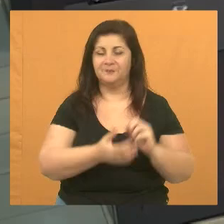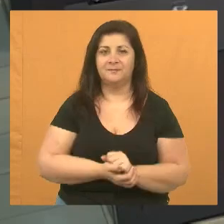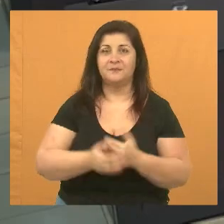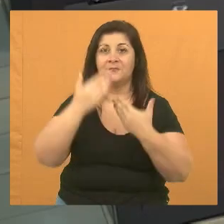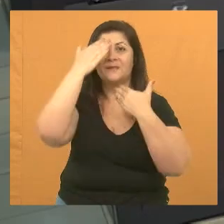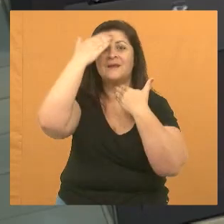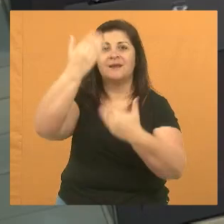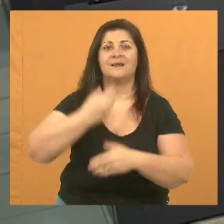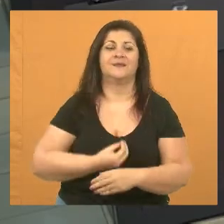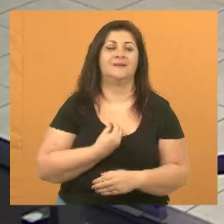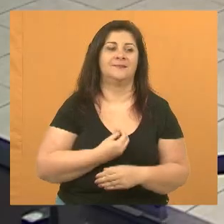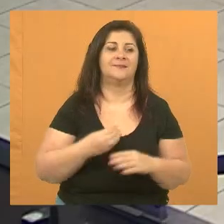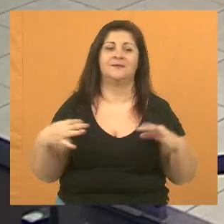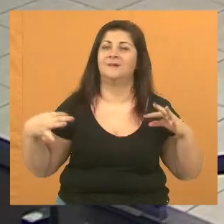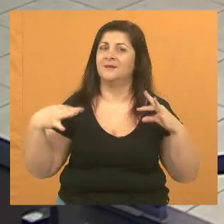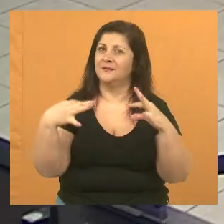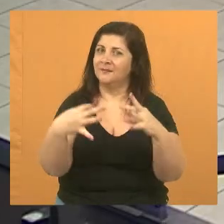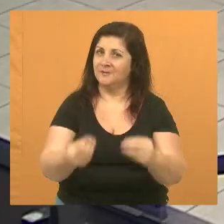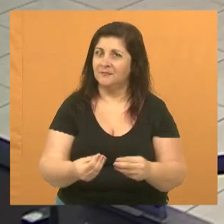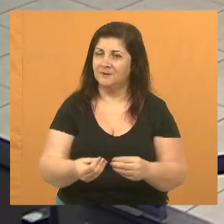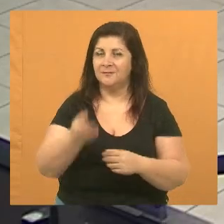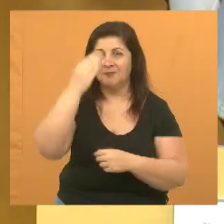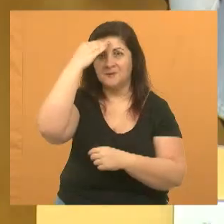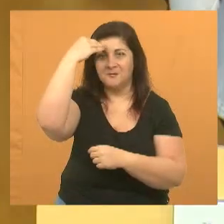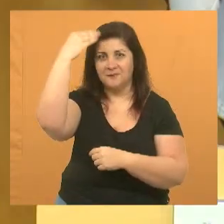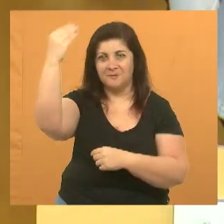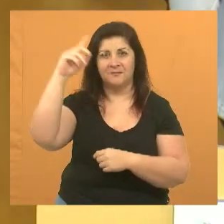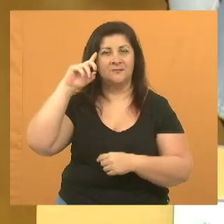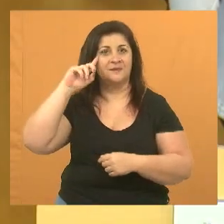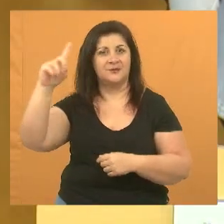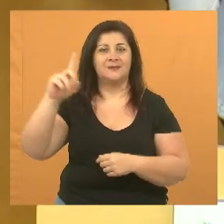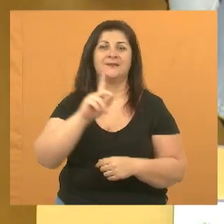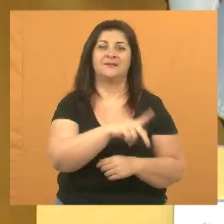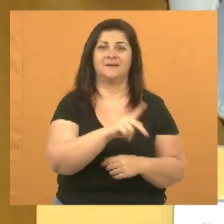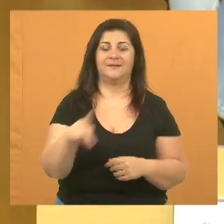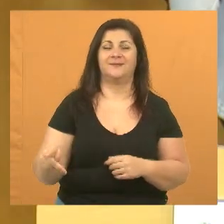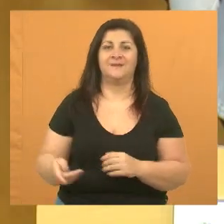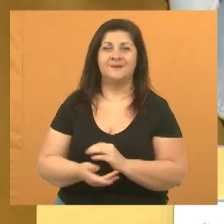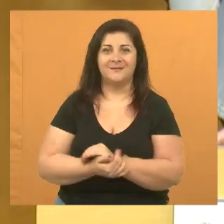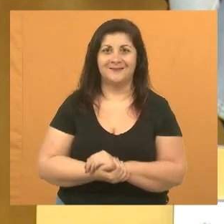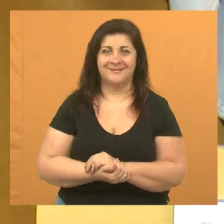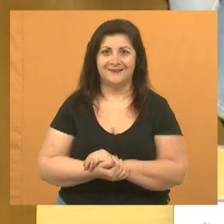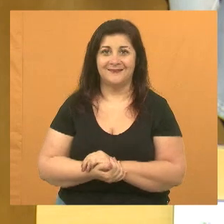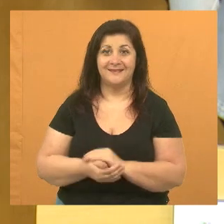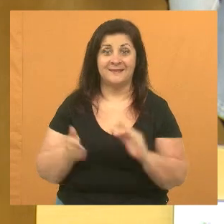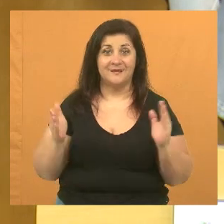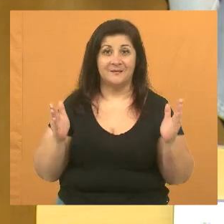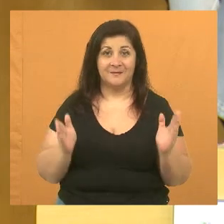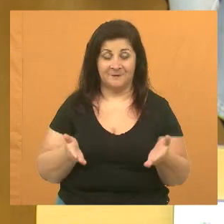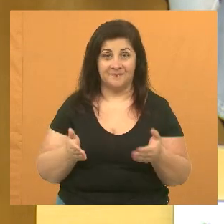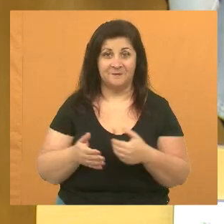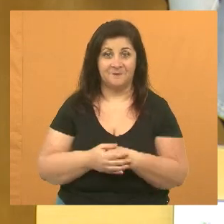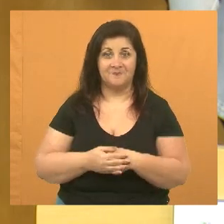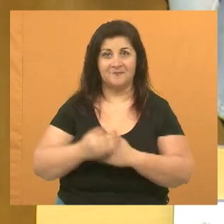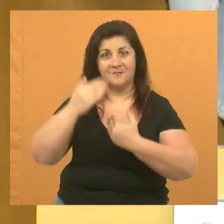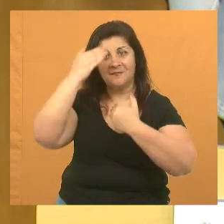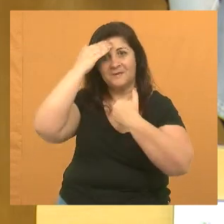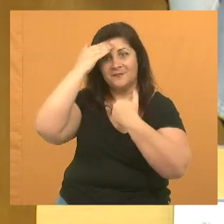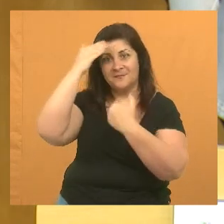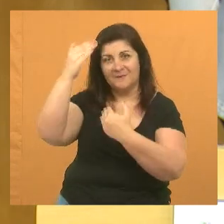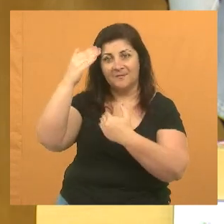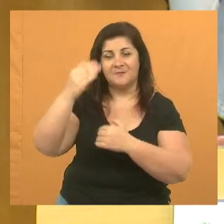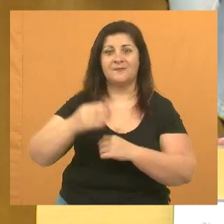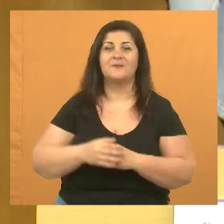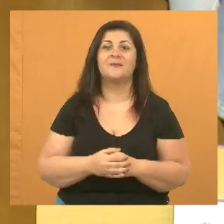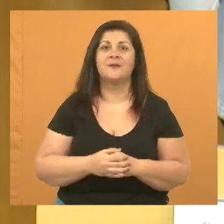Agradecemos a presença de todos, a solenidade em homenagem ao Dia dos Professores. Neste momento, agradecemos a presença